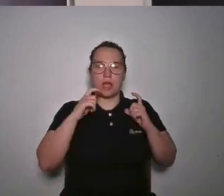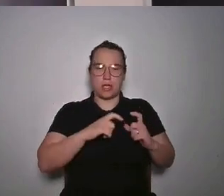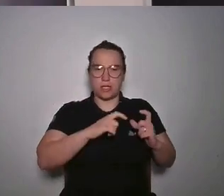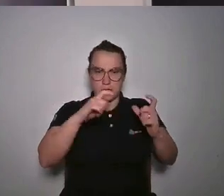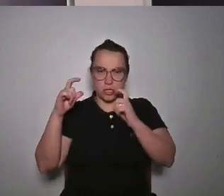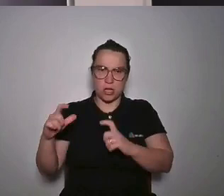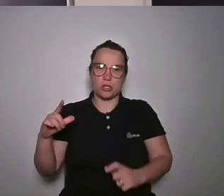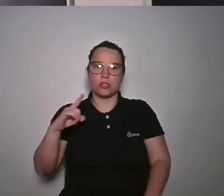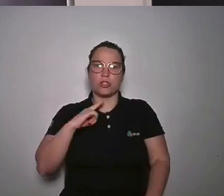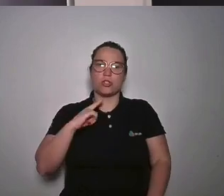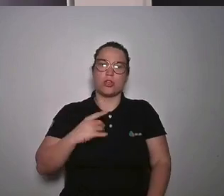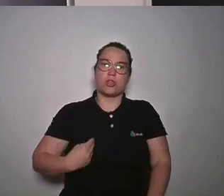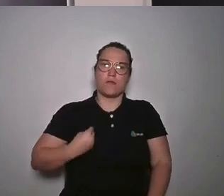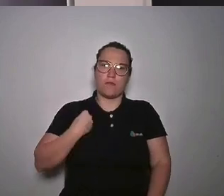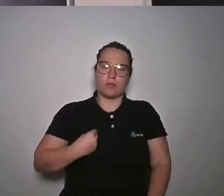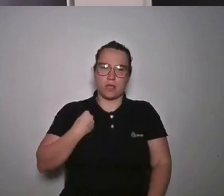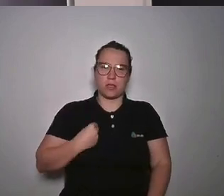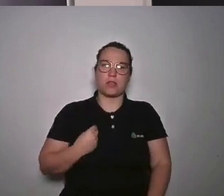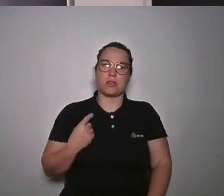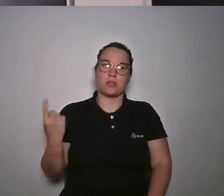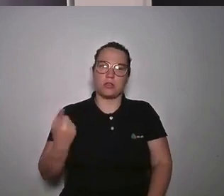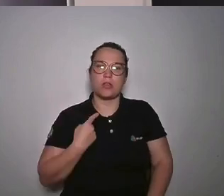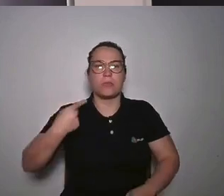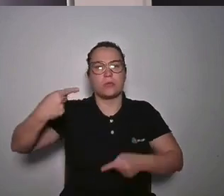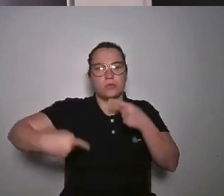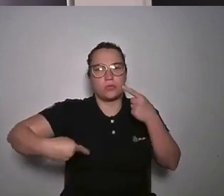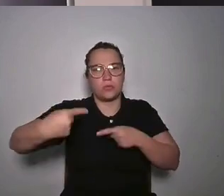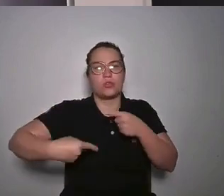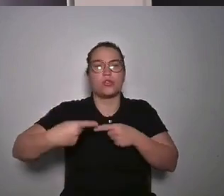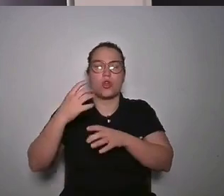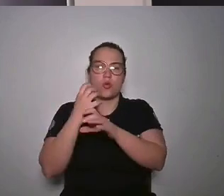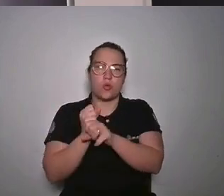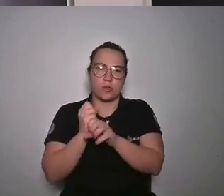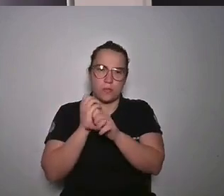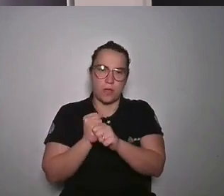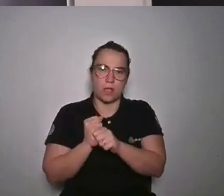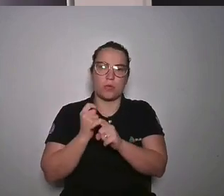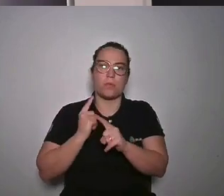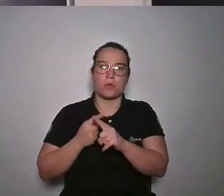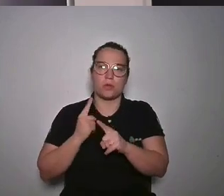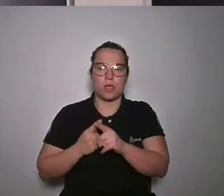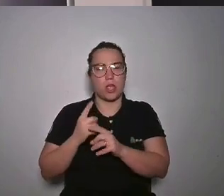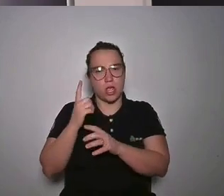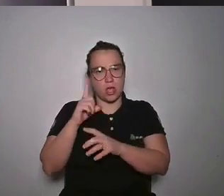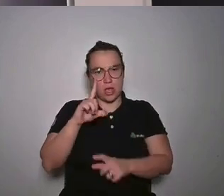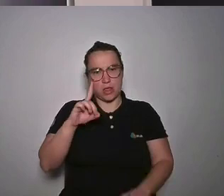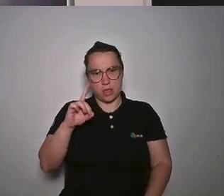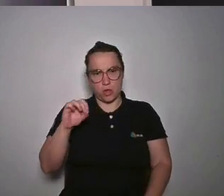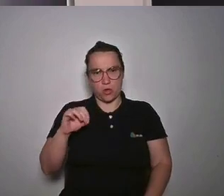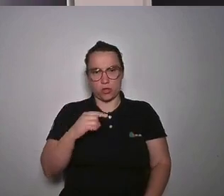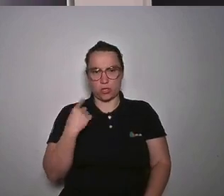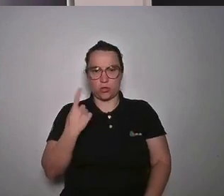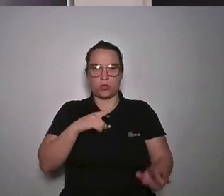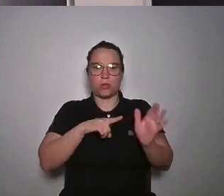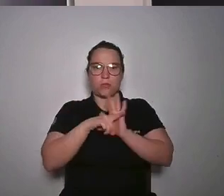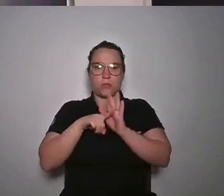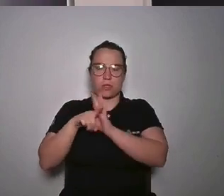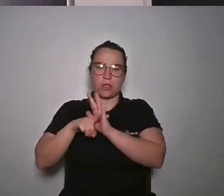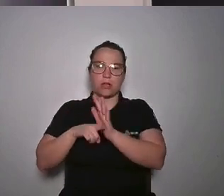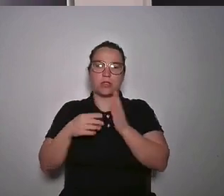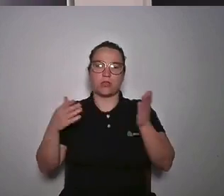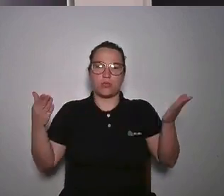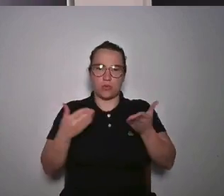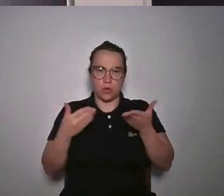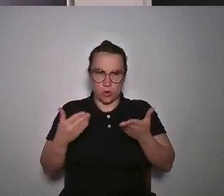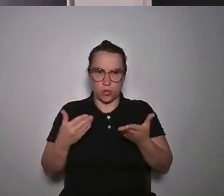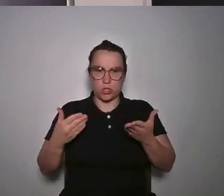estivesse aqui, para que a gente pudesse discutir o orçamento, porque esse orçamento, essa LDO que nós estamos analisando hoje, ela vai